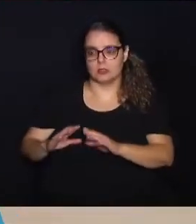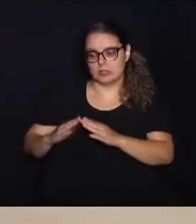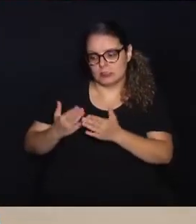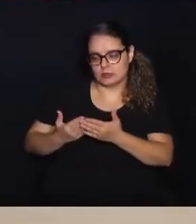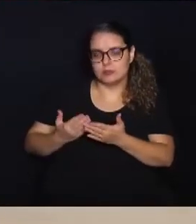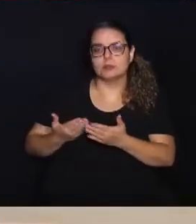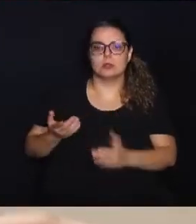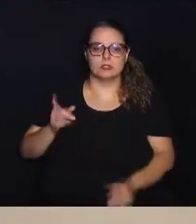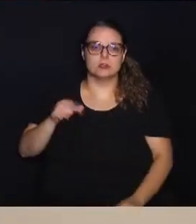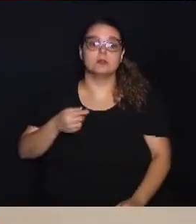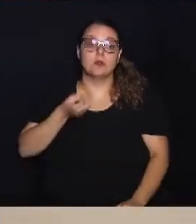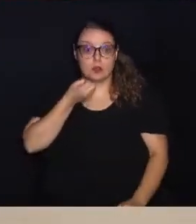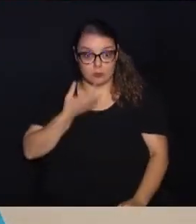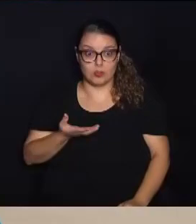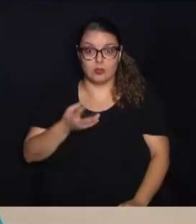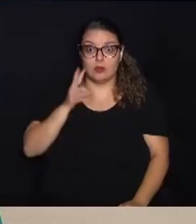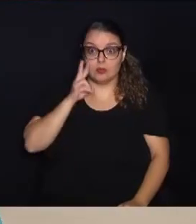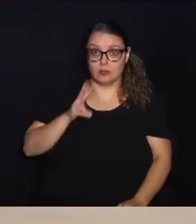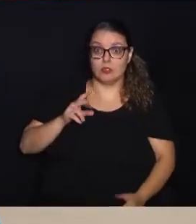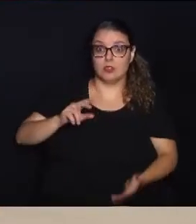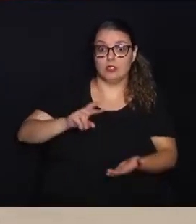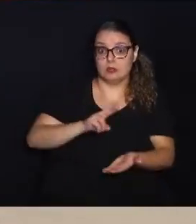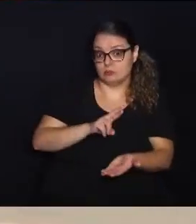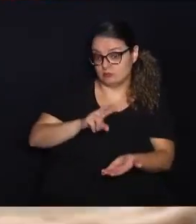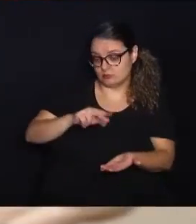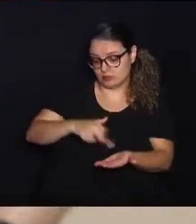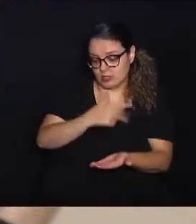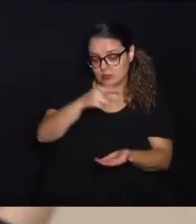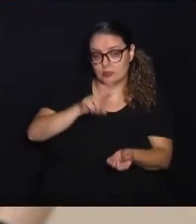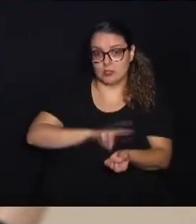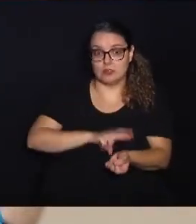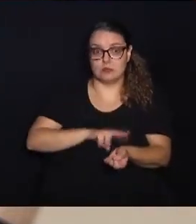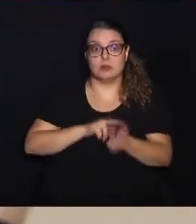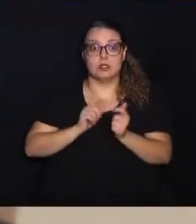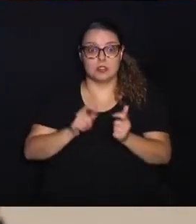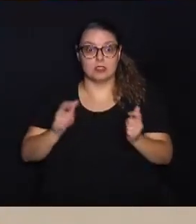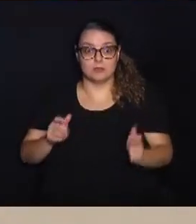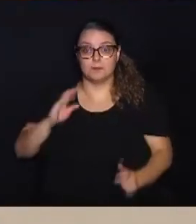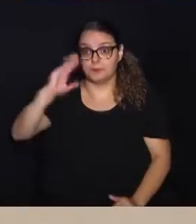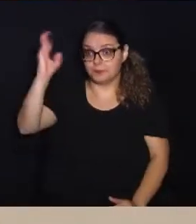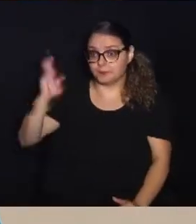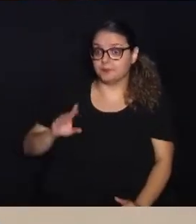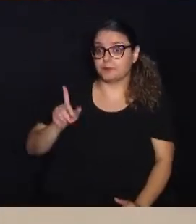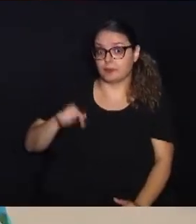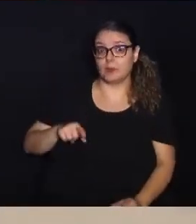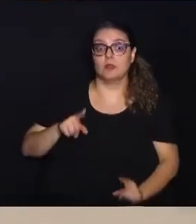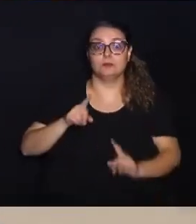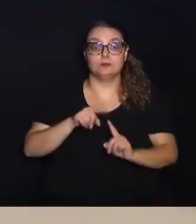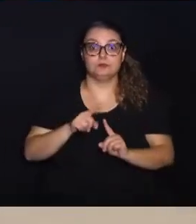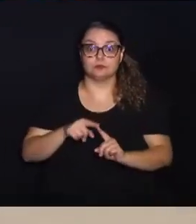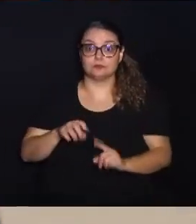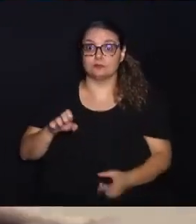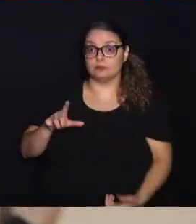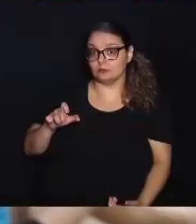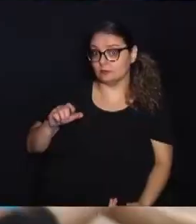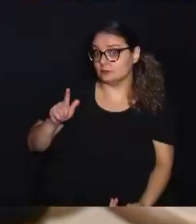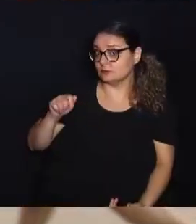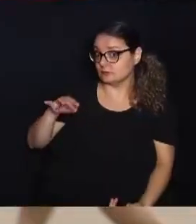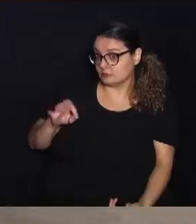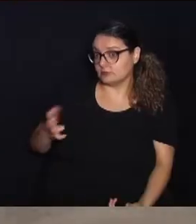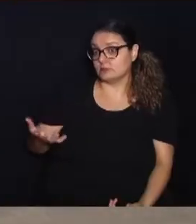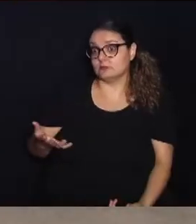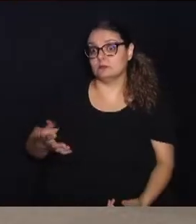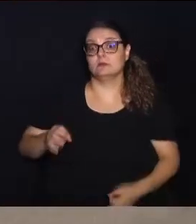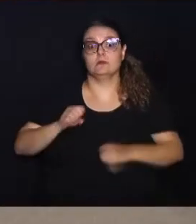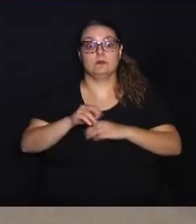disciplina, respeito e perseverança, porque é uma modalidade, como você falou, de muita repetição e sem desistir até o último